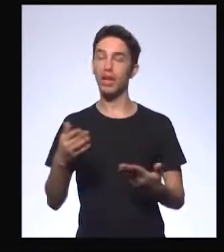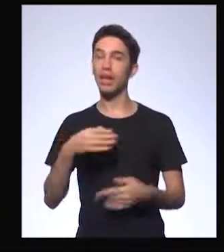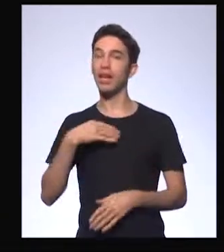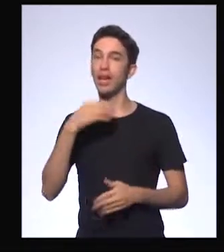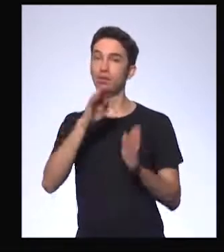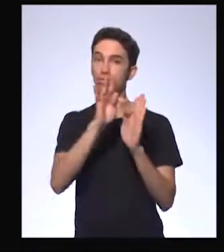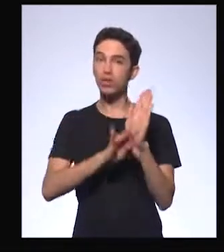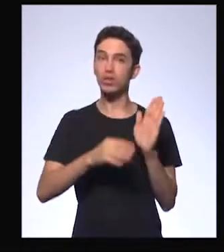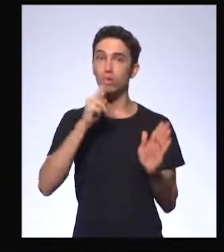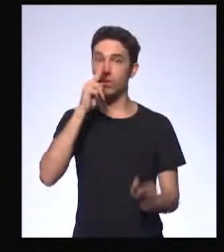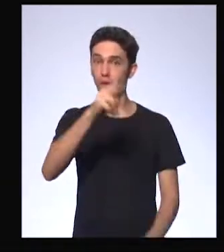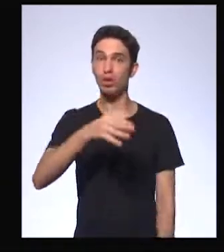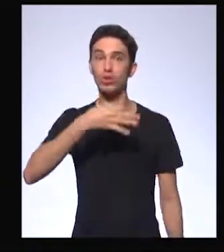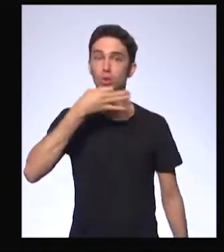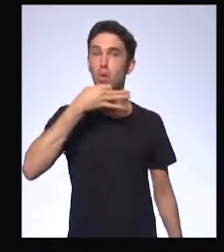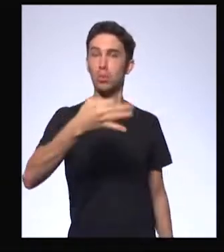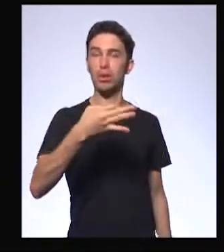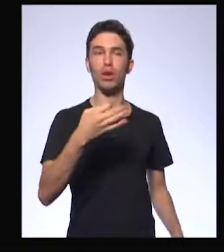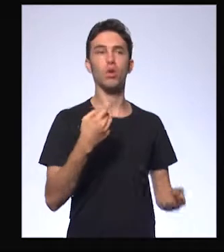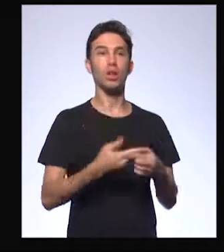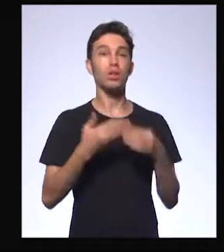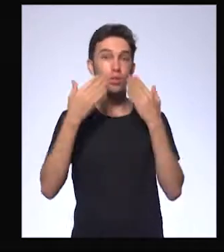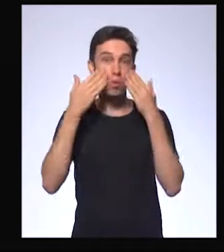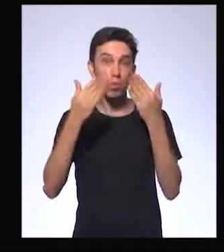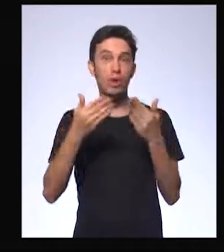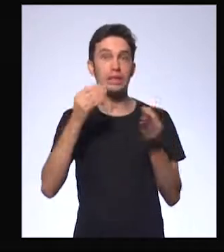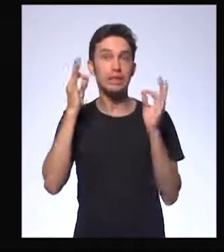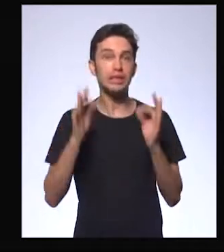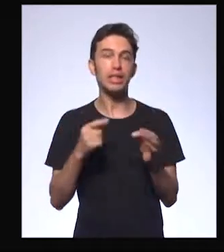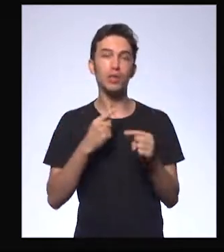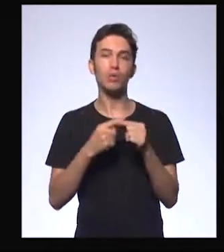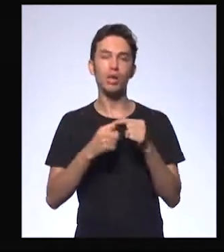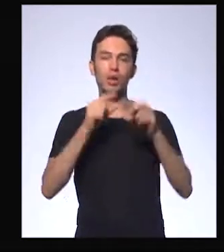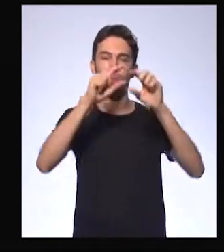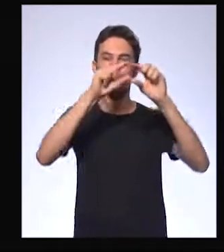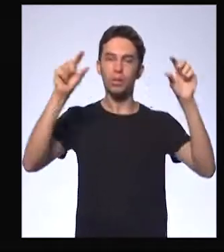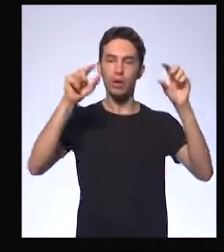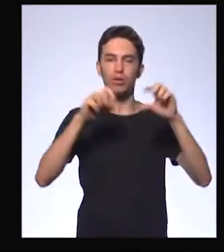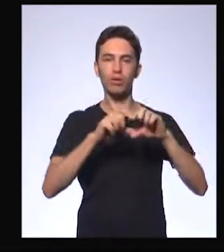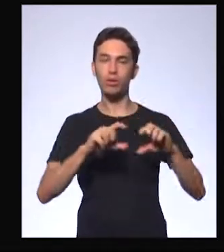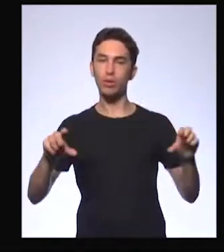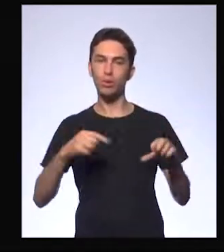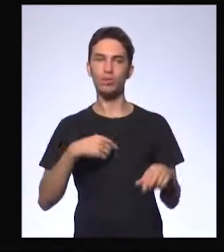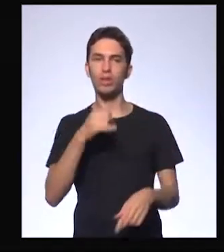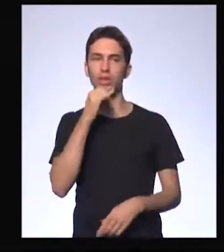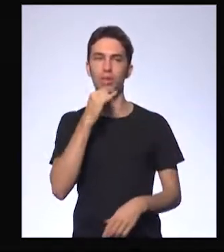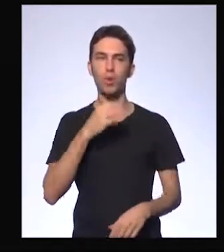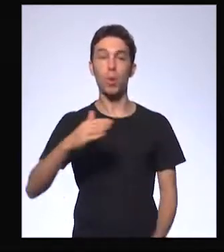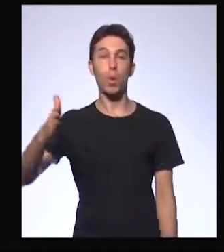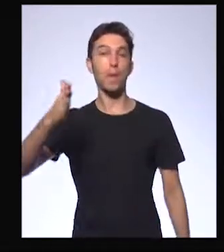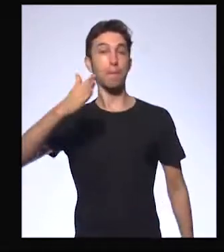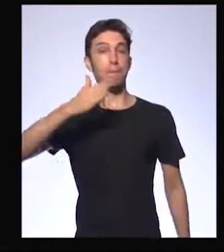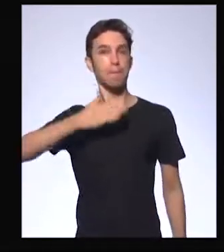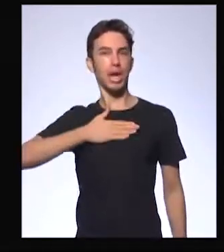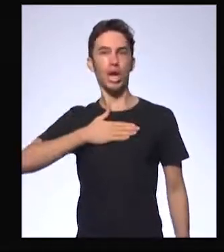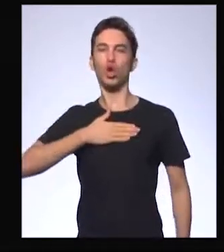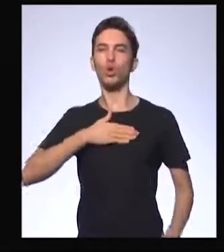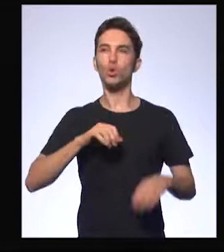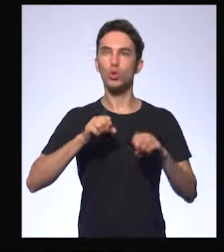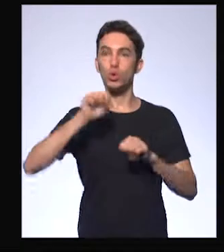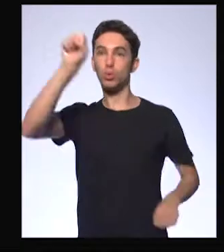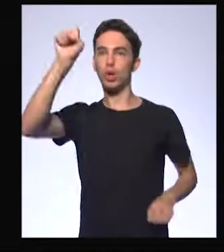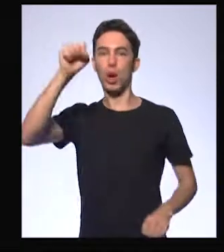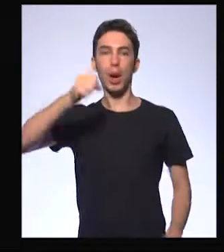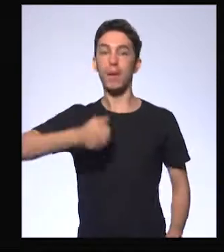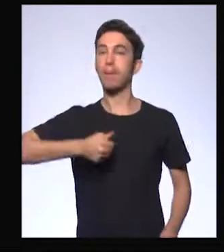Essas características aparecem tanto no primeiro quanto no segundo parágrafo, quando a gente lê meu super-herói favorito é o Homem de Ferro.